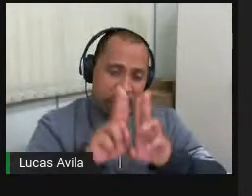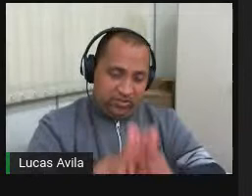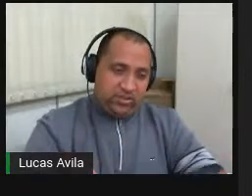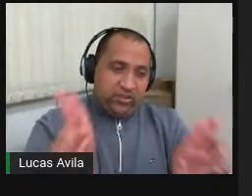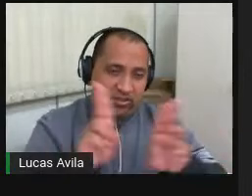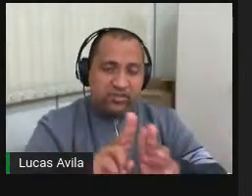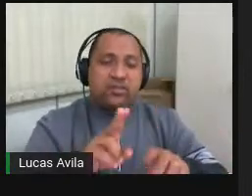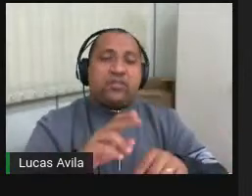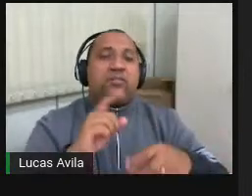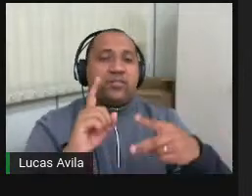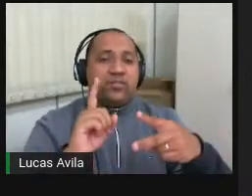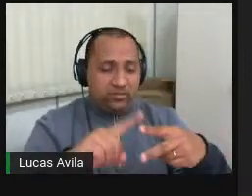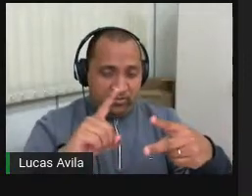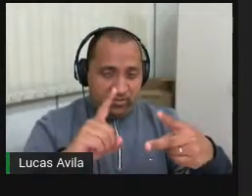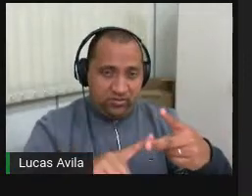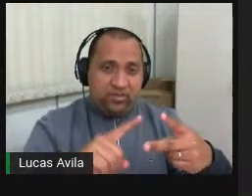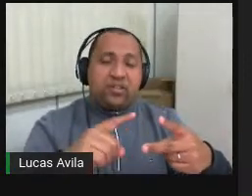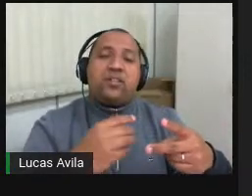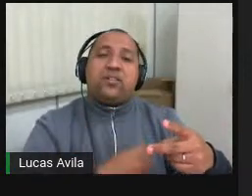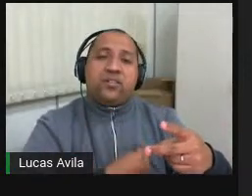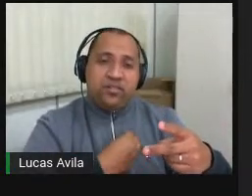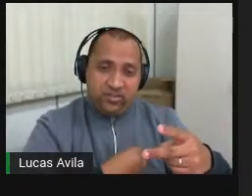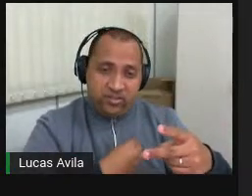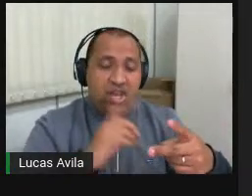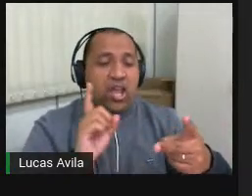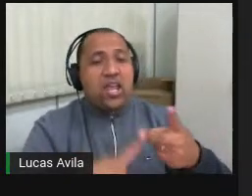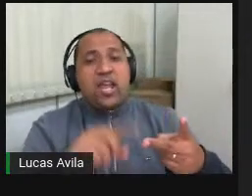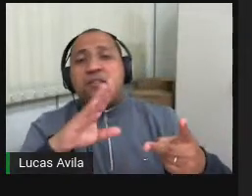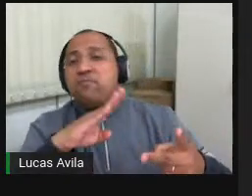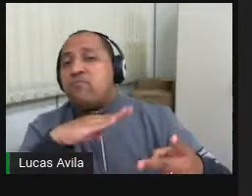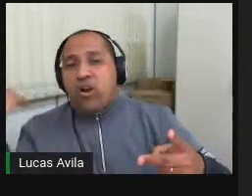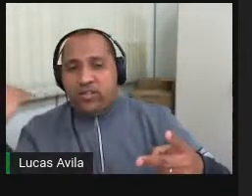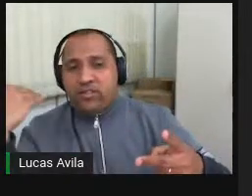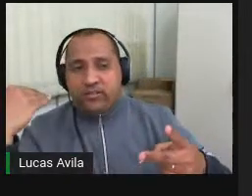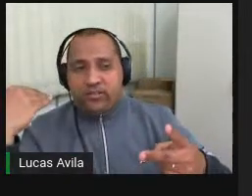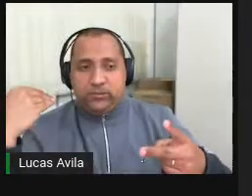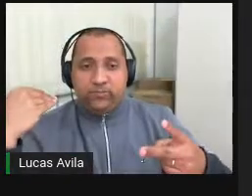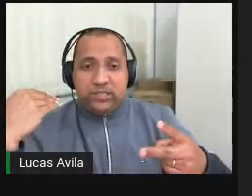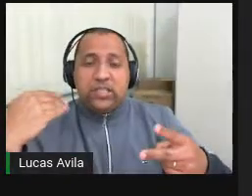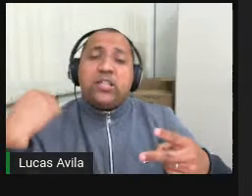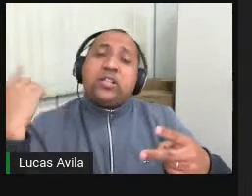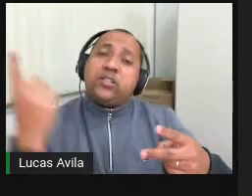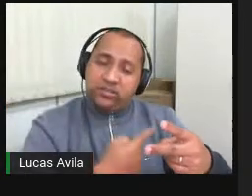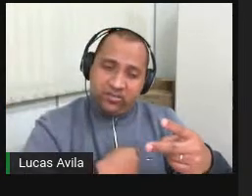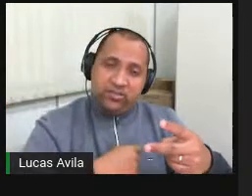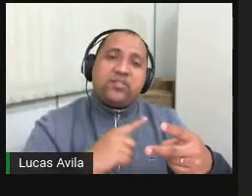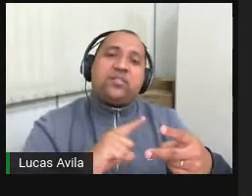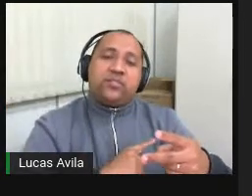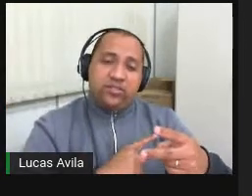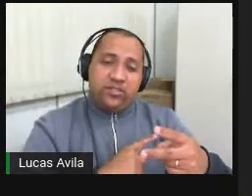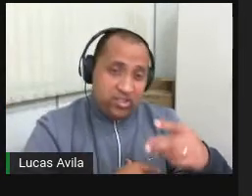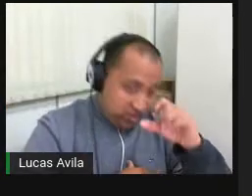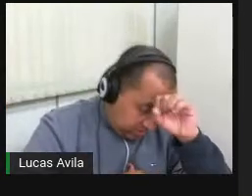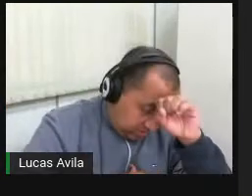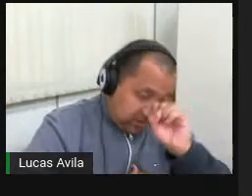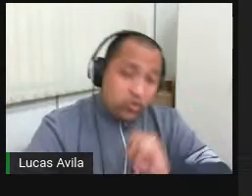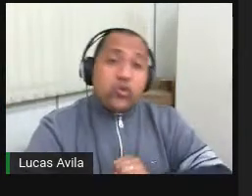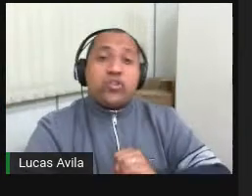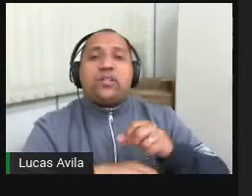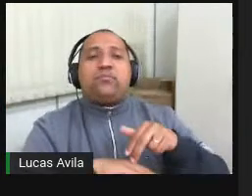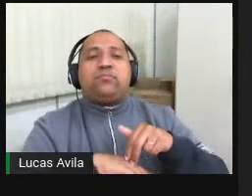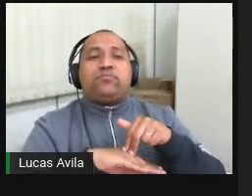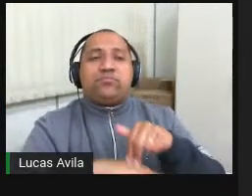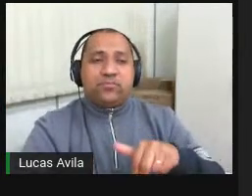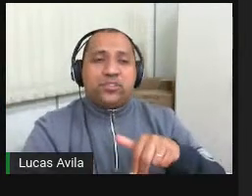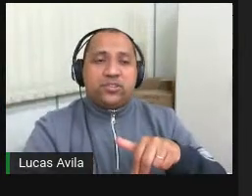dois projetos, um de vida e um de morte. E nós somos os sujeitos protagonistas. E